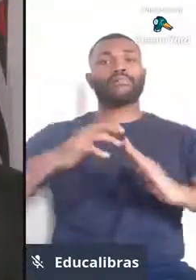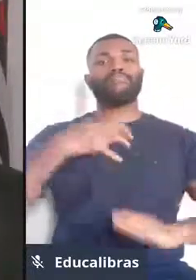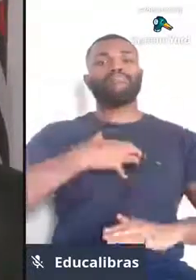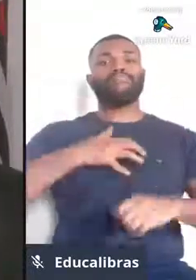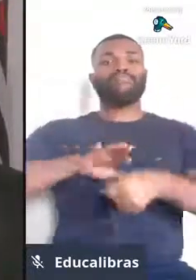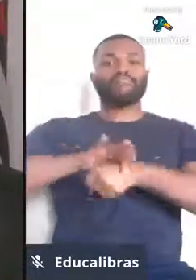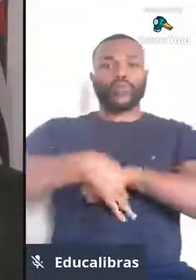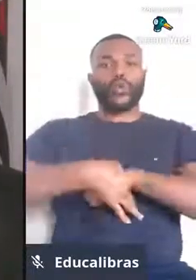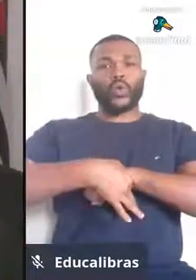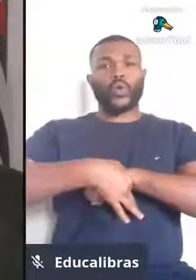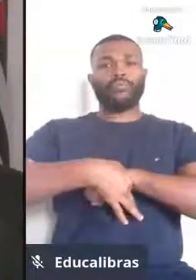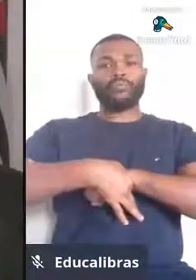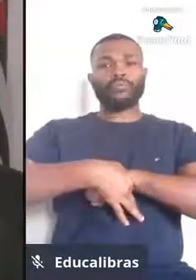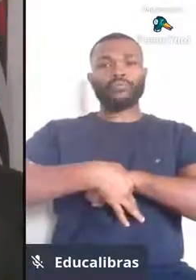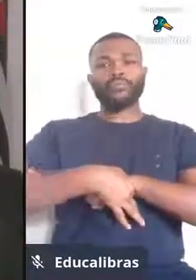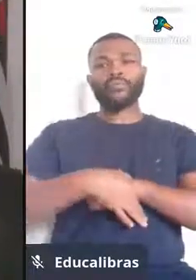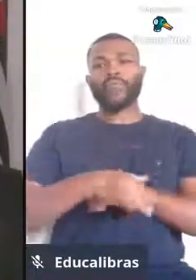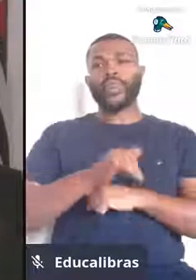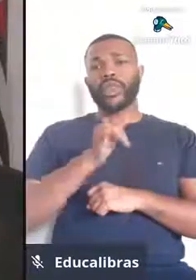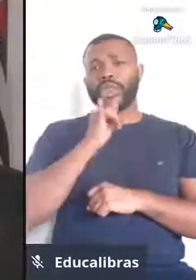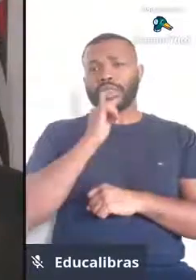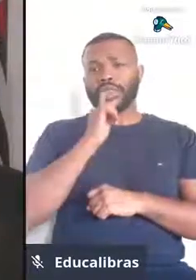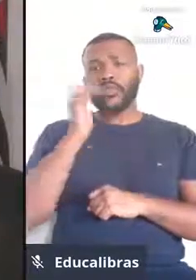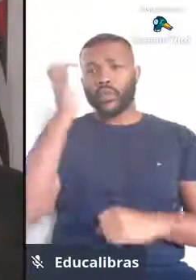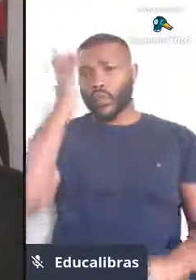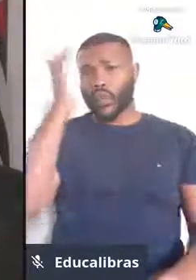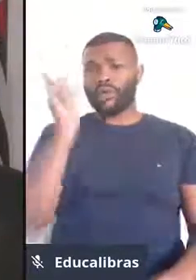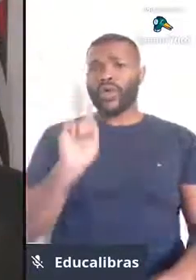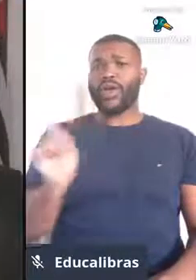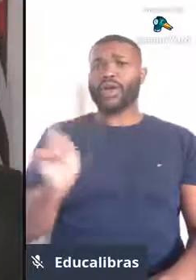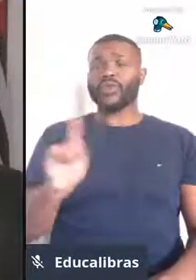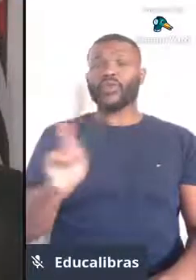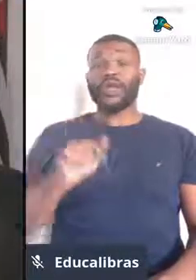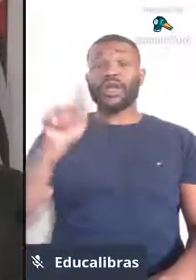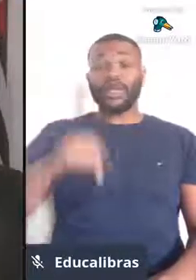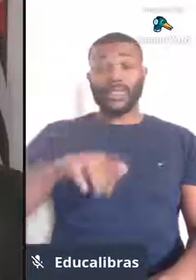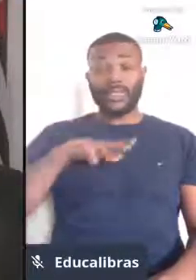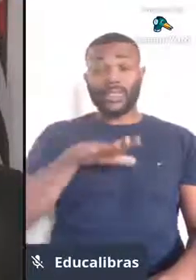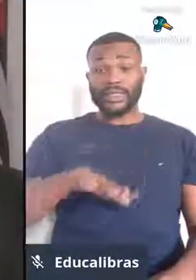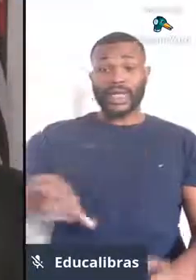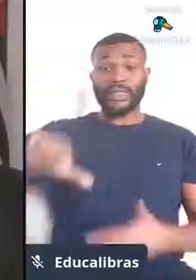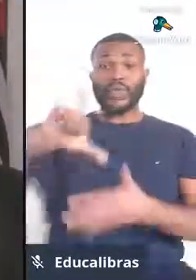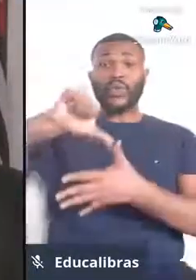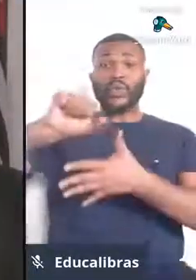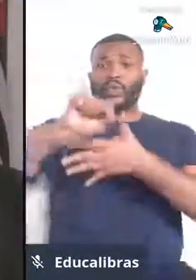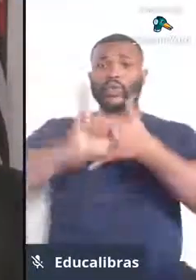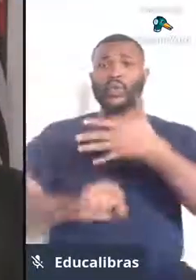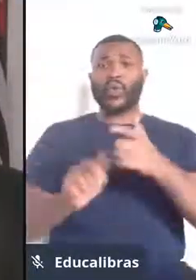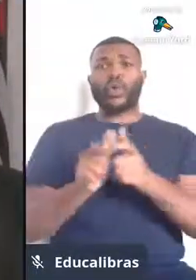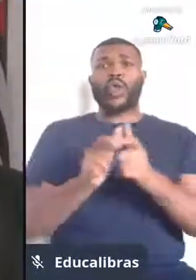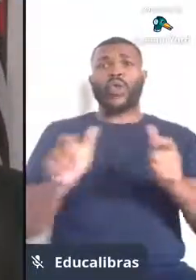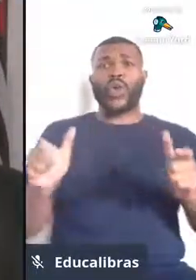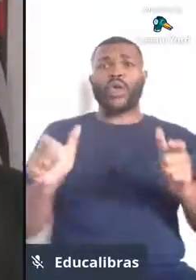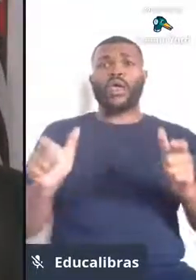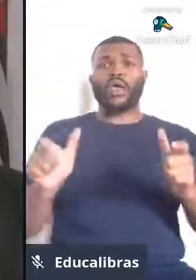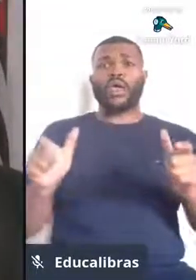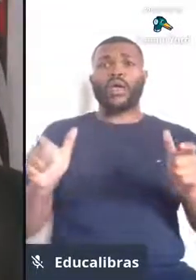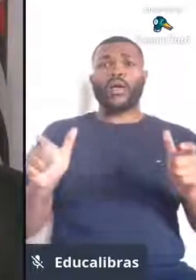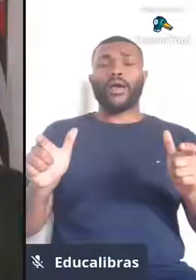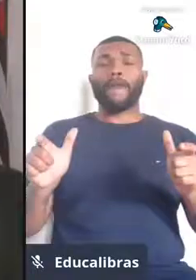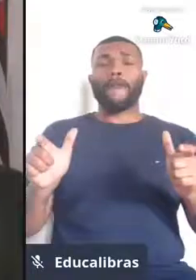Né? Então, não é fácil desacelerar a maior cidade do Hemisfério Sul. Não é fácil